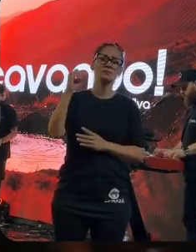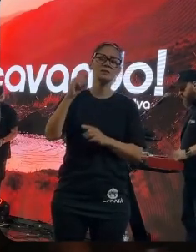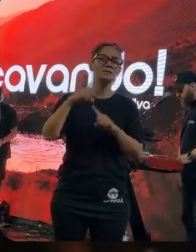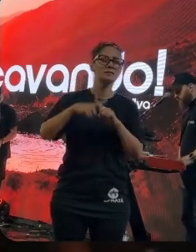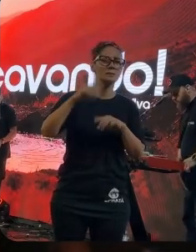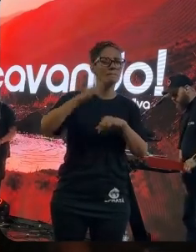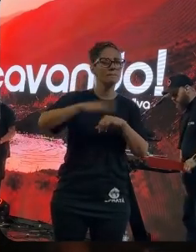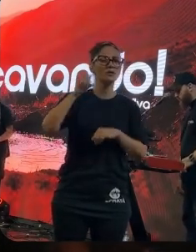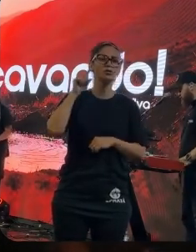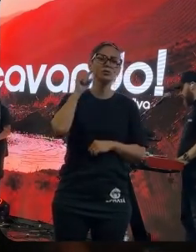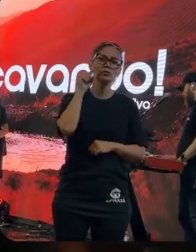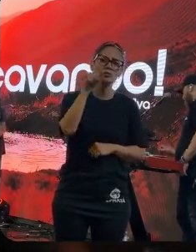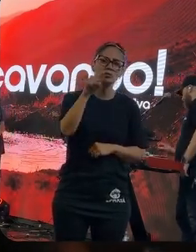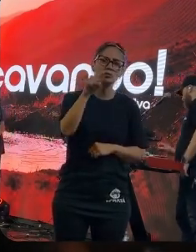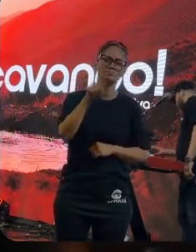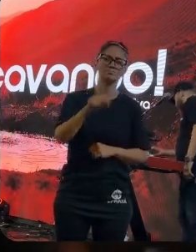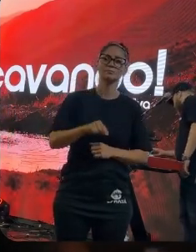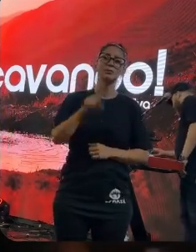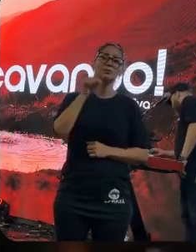você.